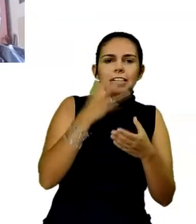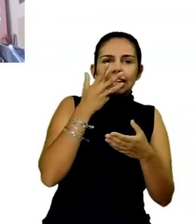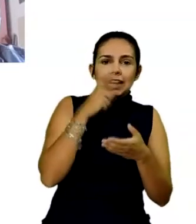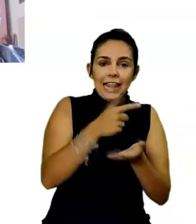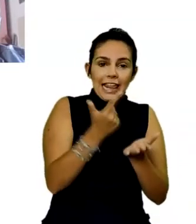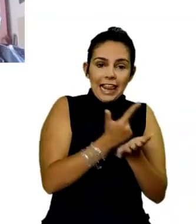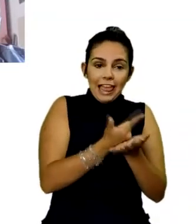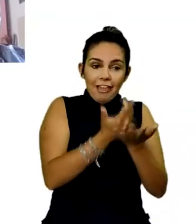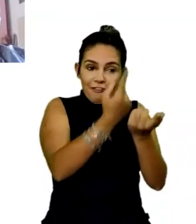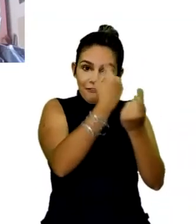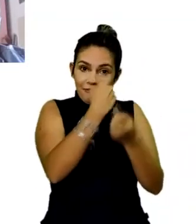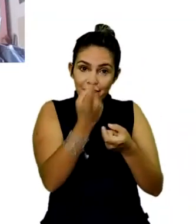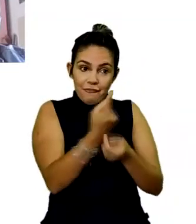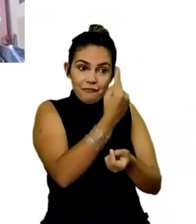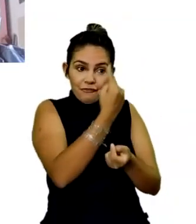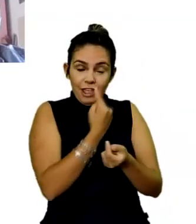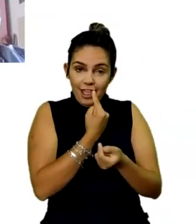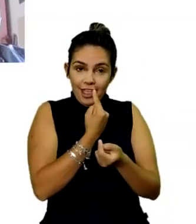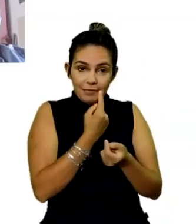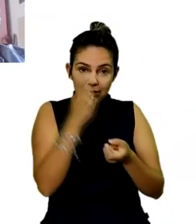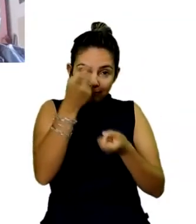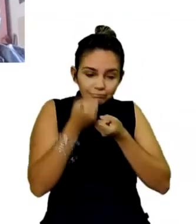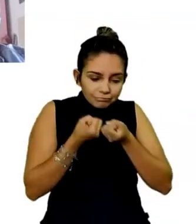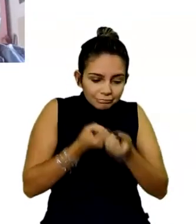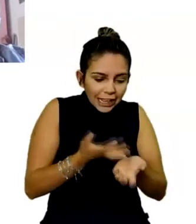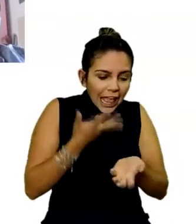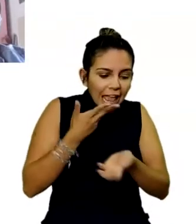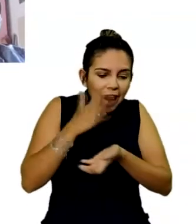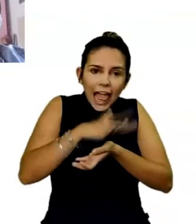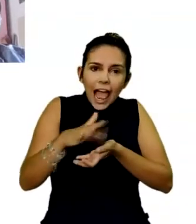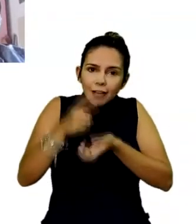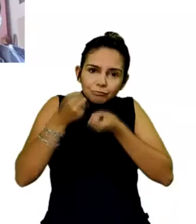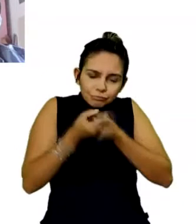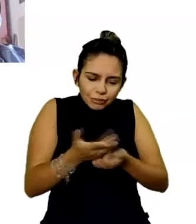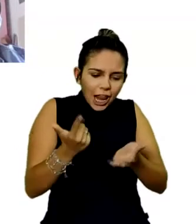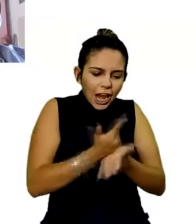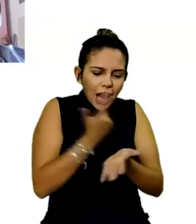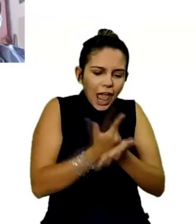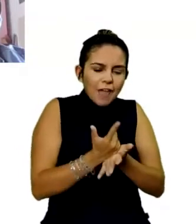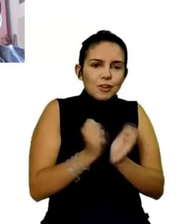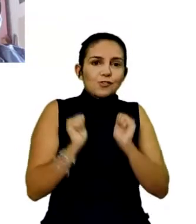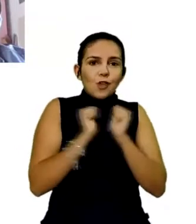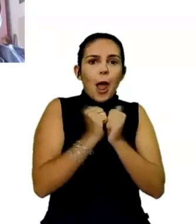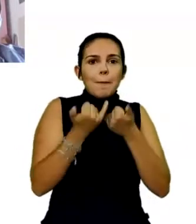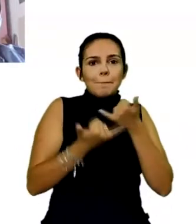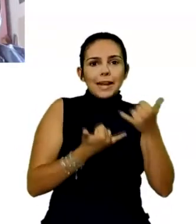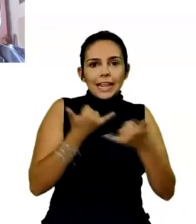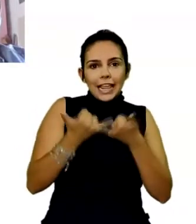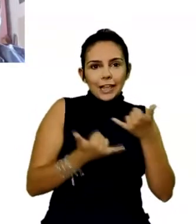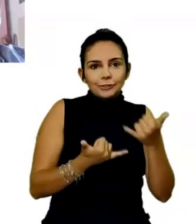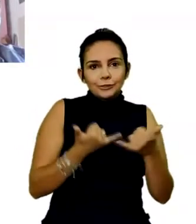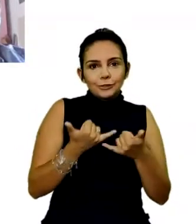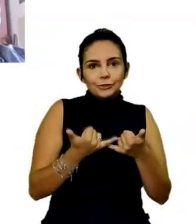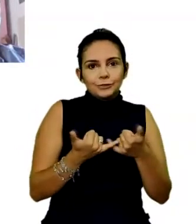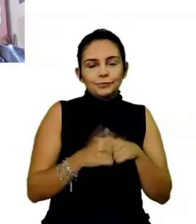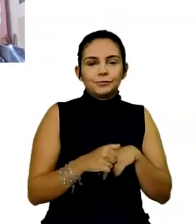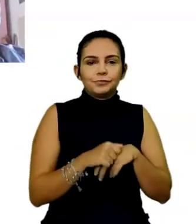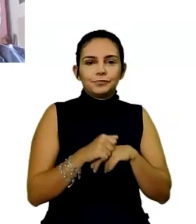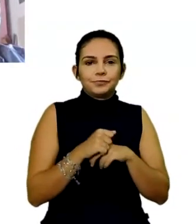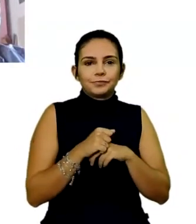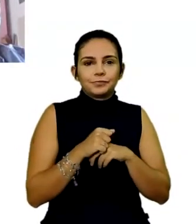vem para a vida da criança desde o início, desde o principinho, junto com os brinquedos, ou antes até,